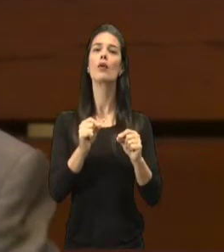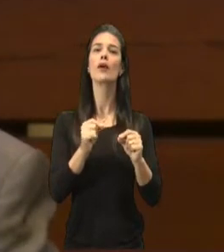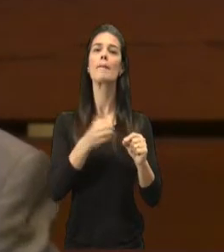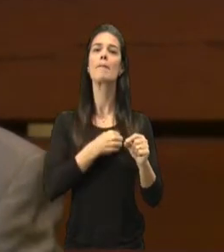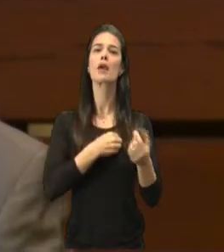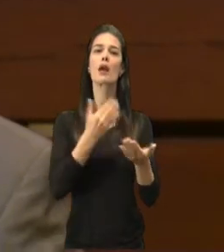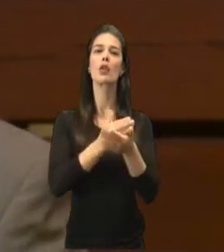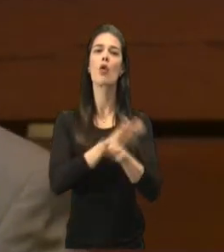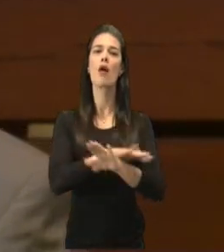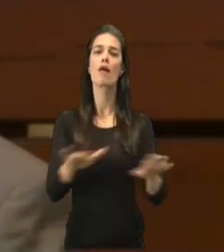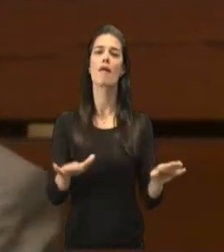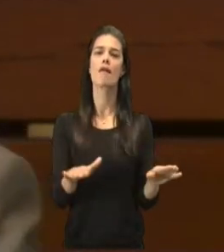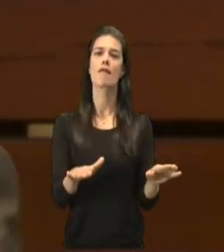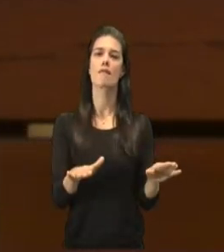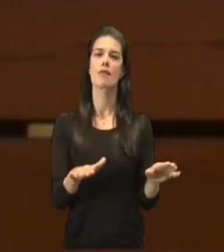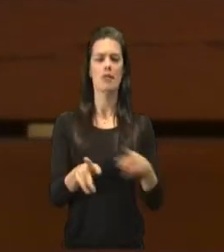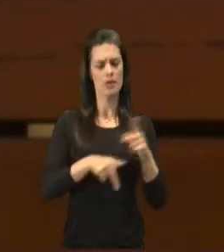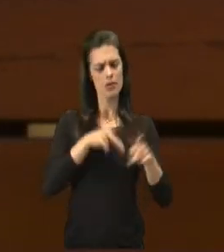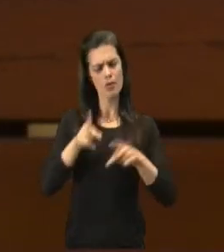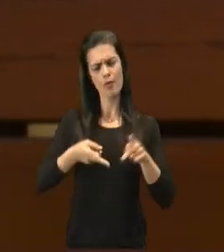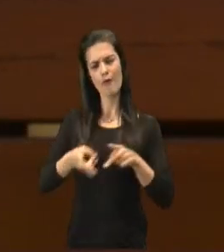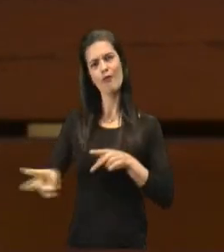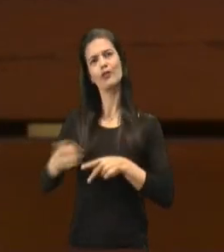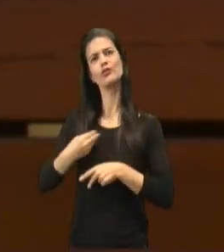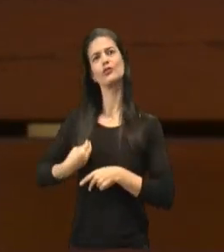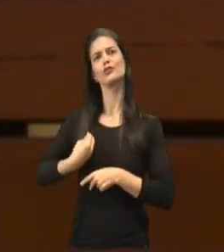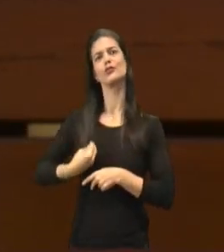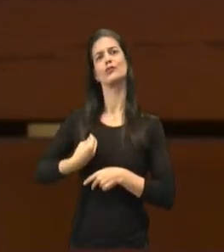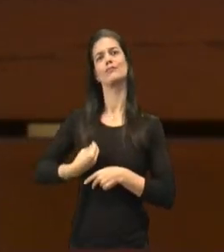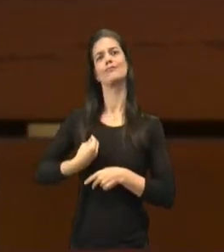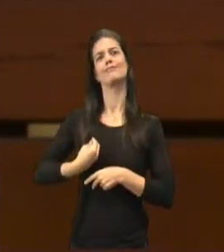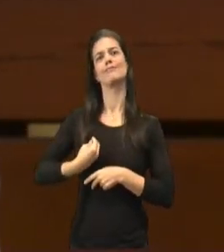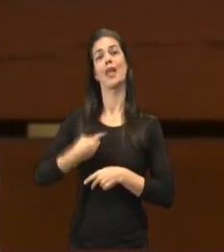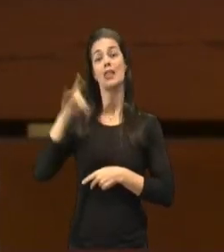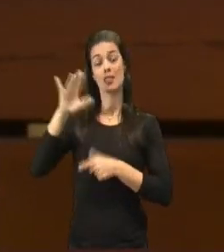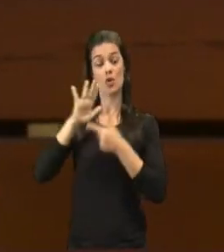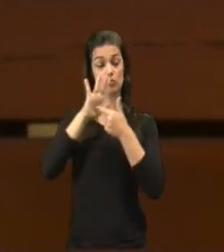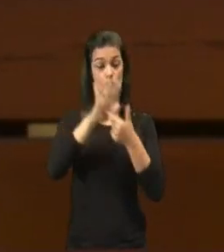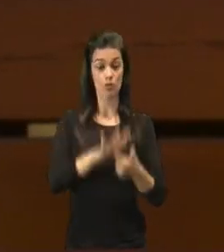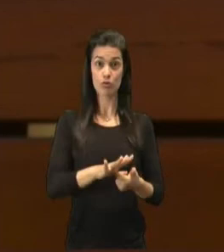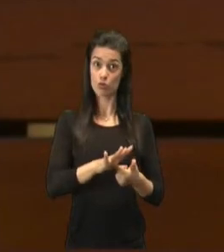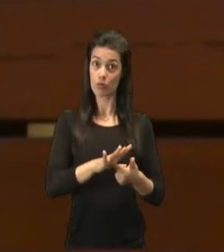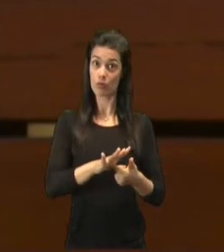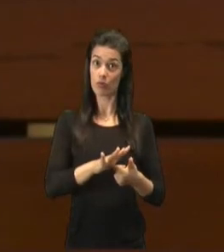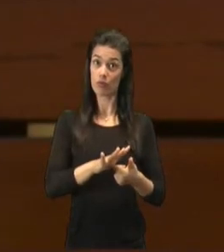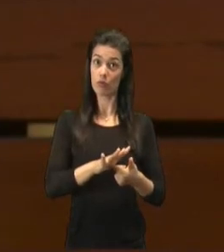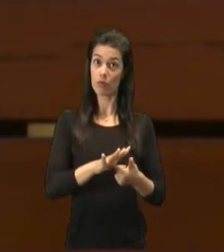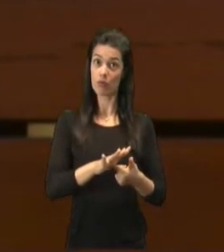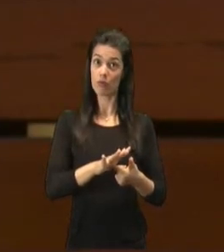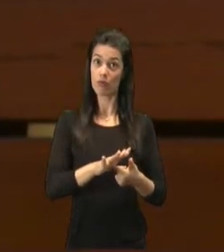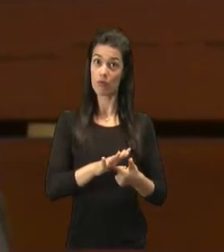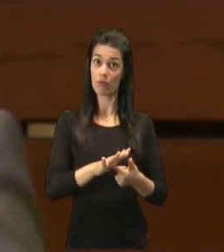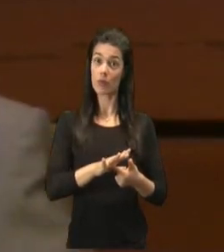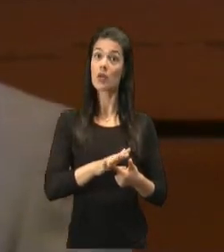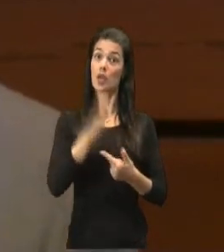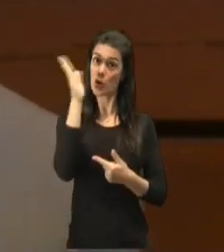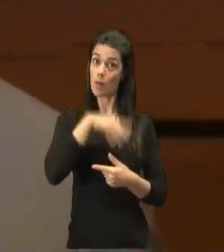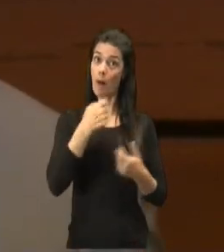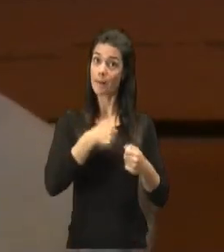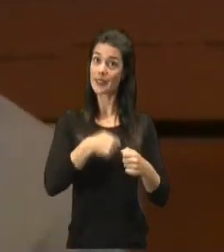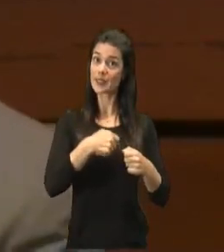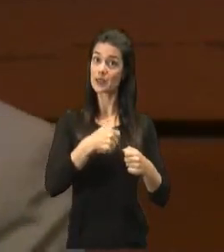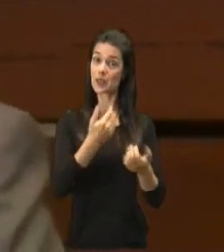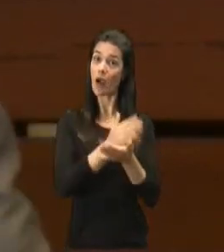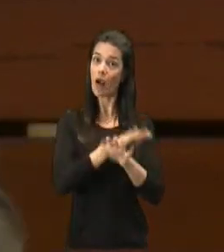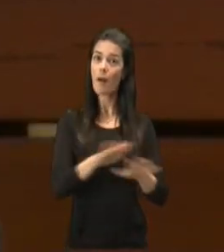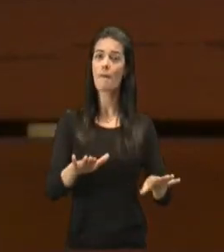trajetória. Deus mostrou e o mal foi tirado. Foi doloroso,